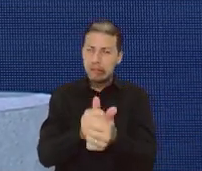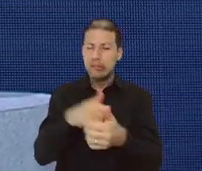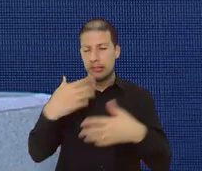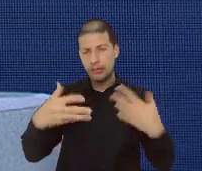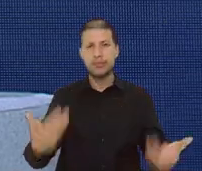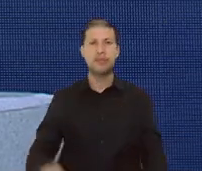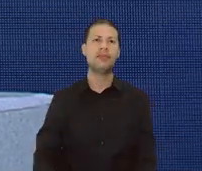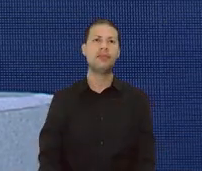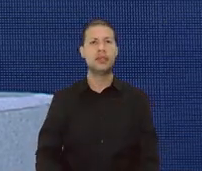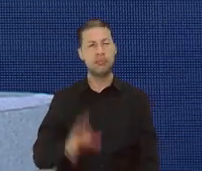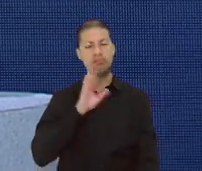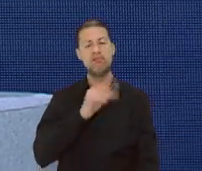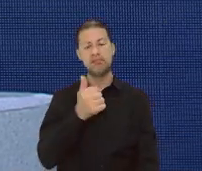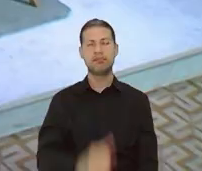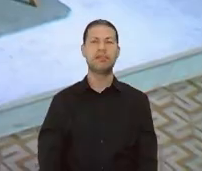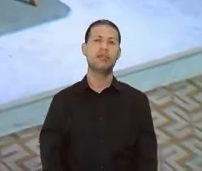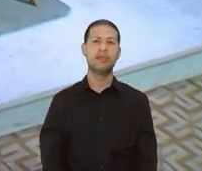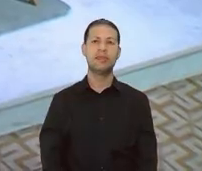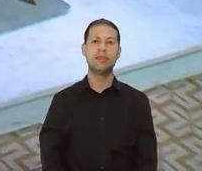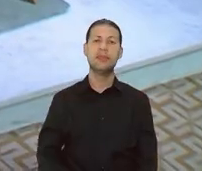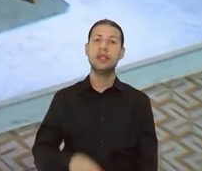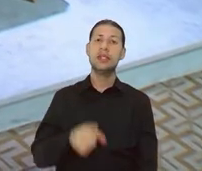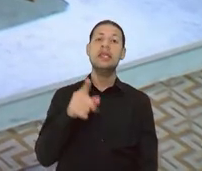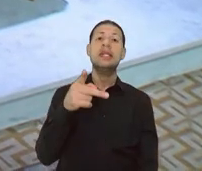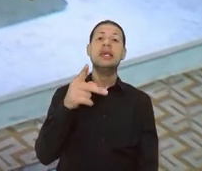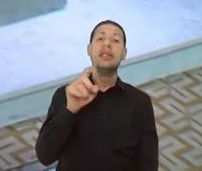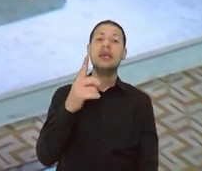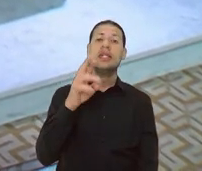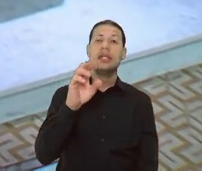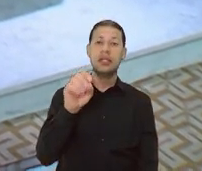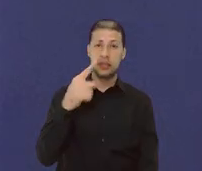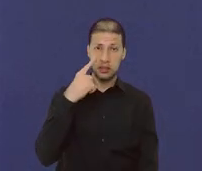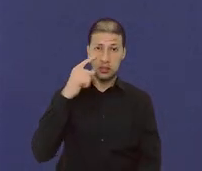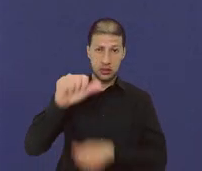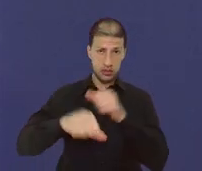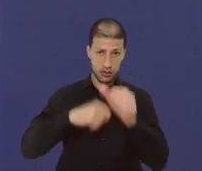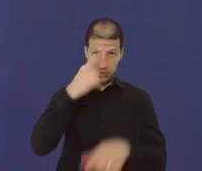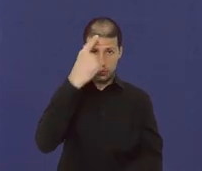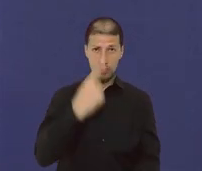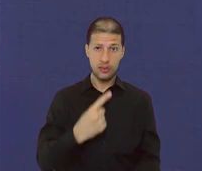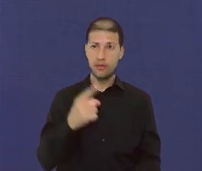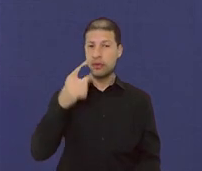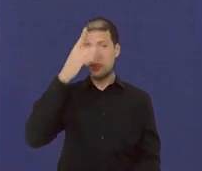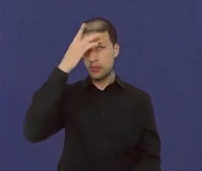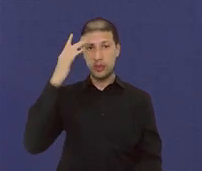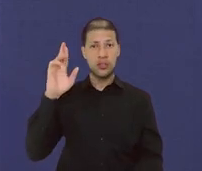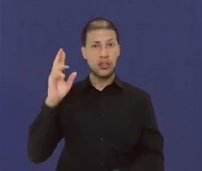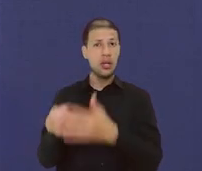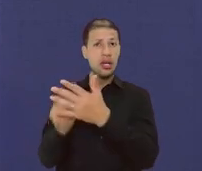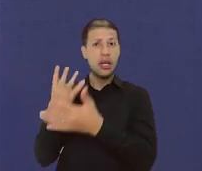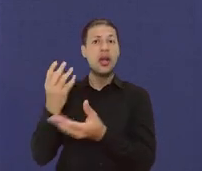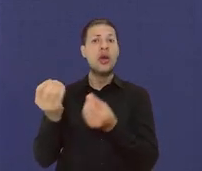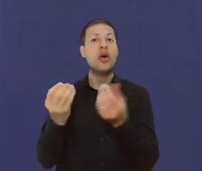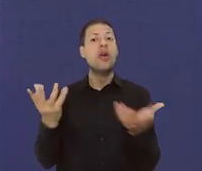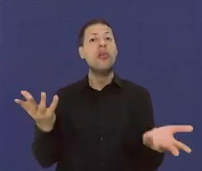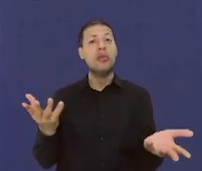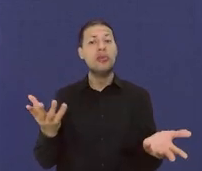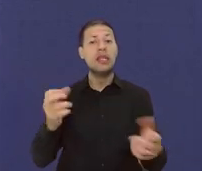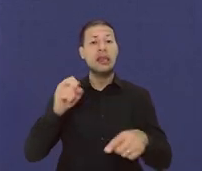é bacana e você Pedro como é que você tem visto a mudança no perfil de founders entrando na companhia